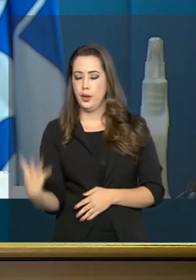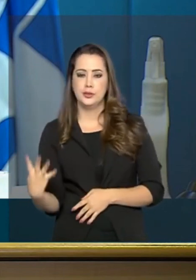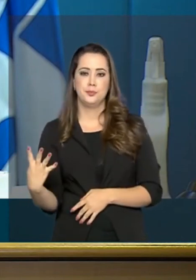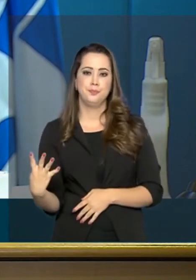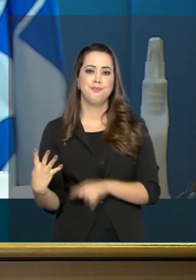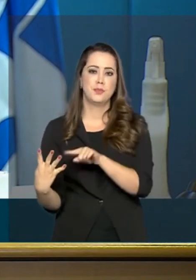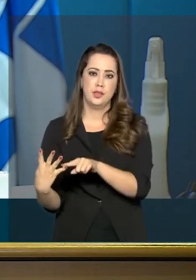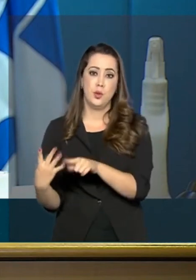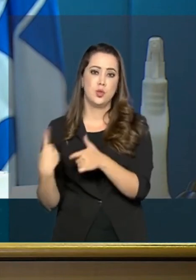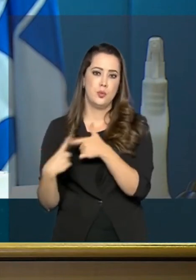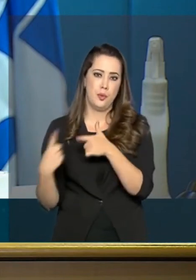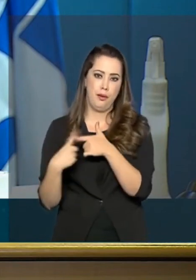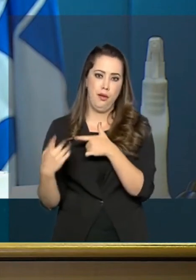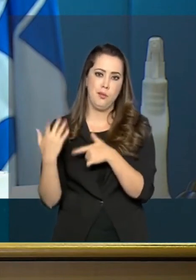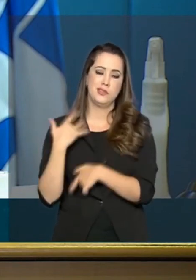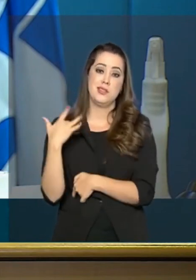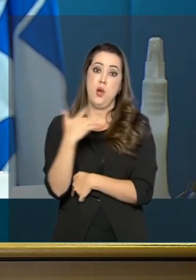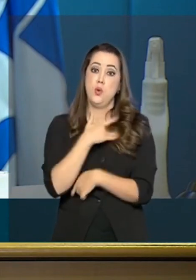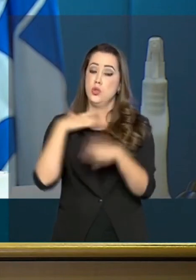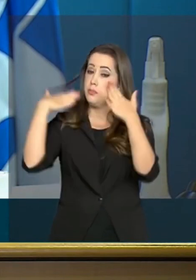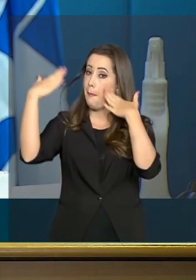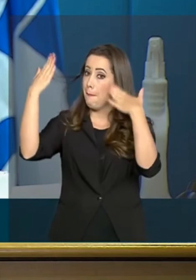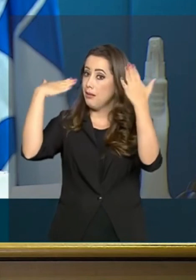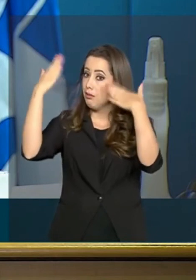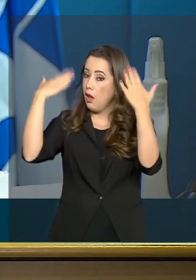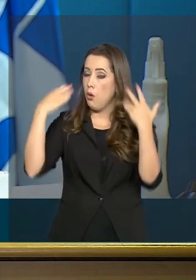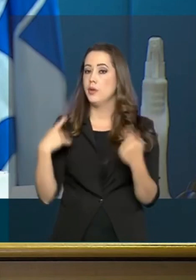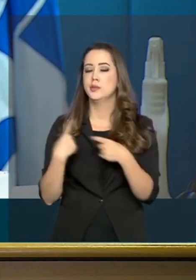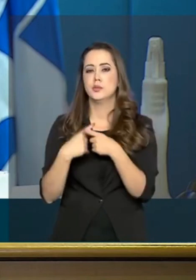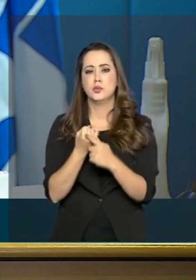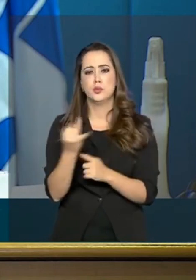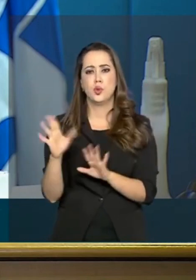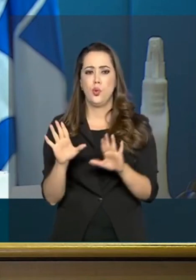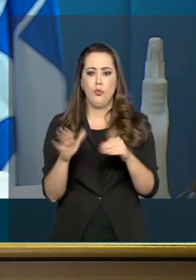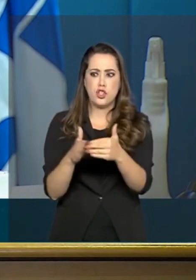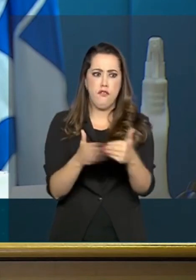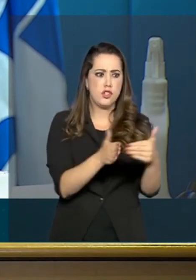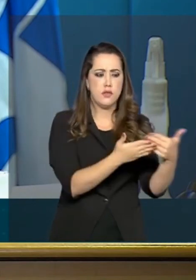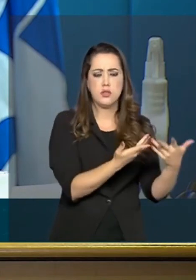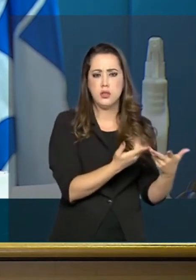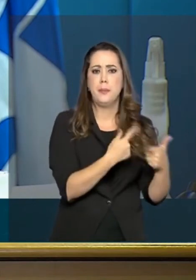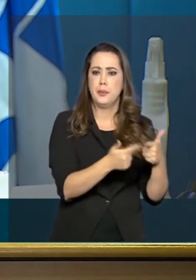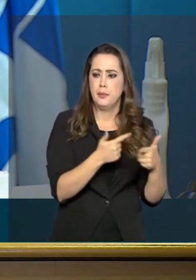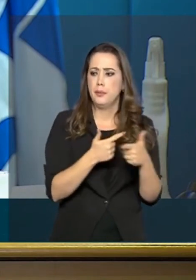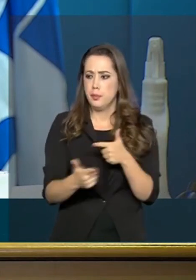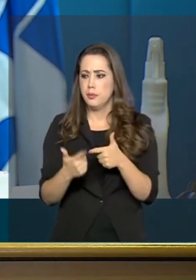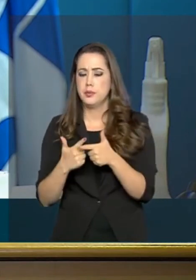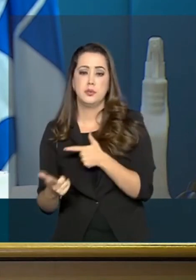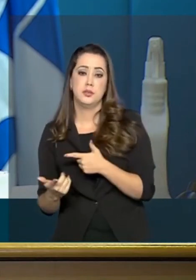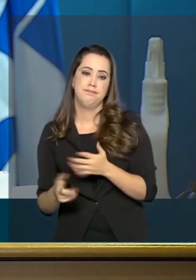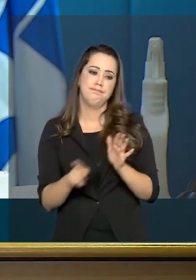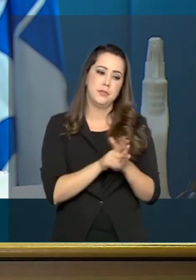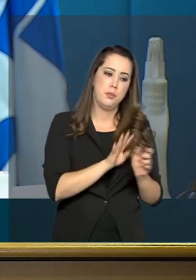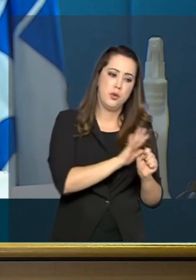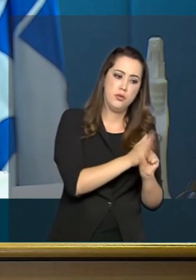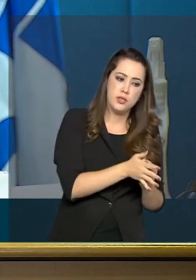as consequências na saúde mental das pessoas por conta de todas essas restrições, sejam elas provocadas pela própria Covid,